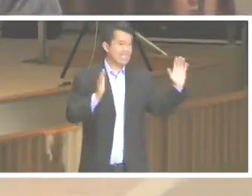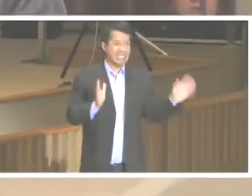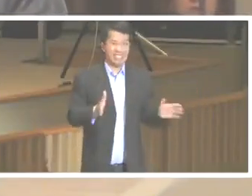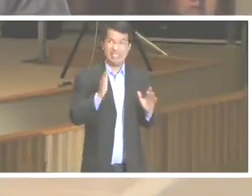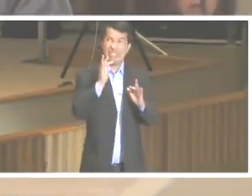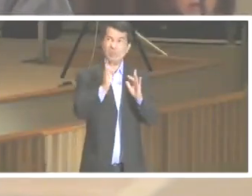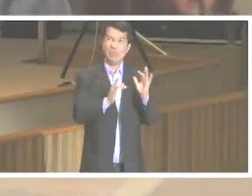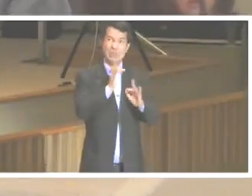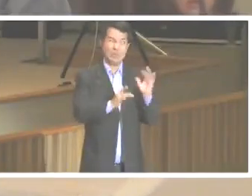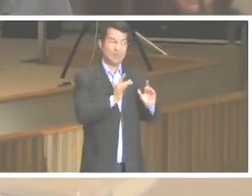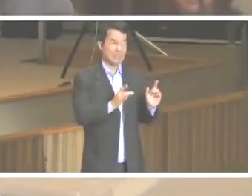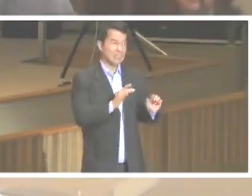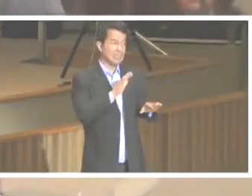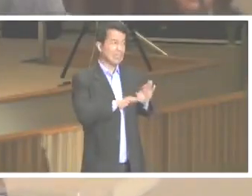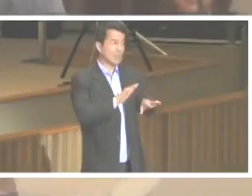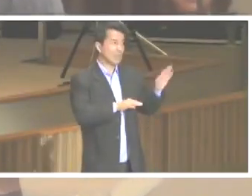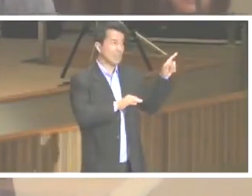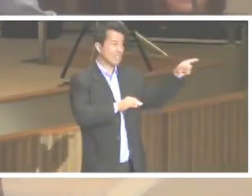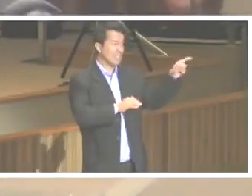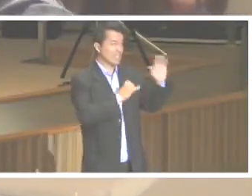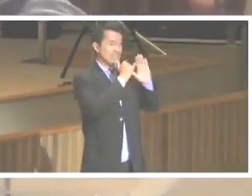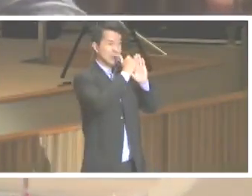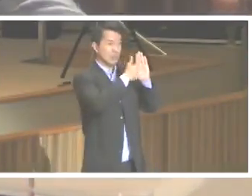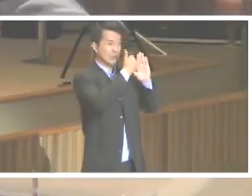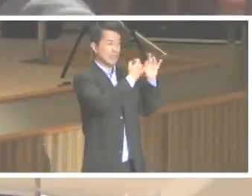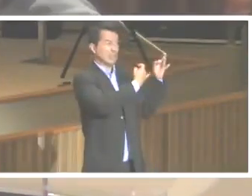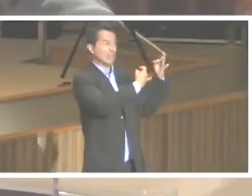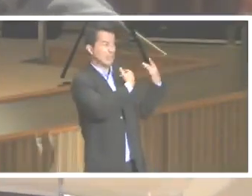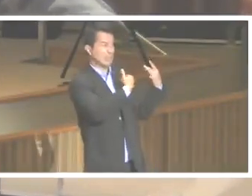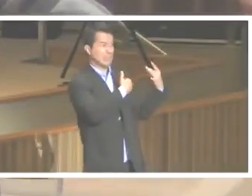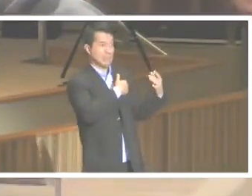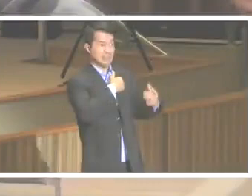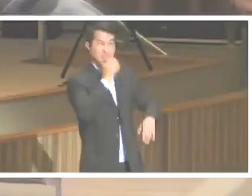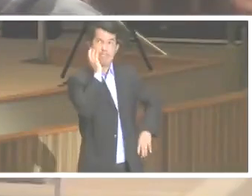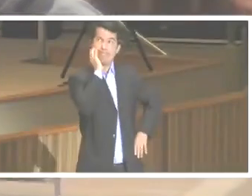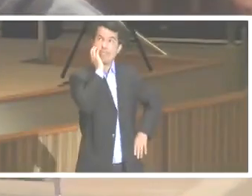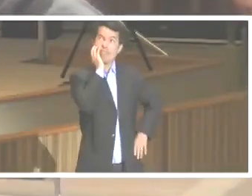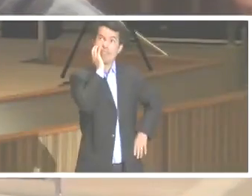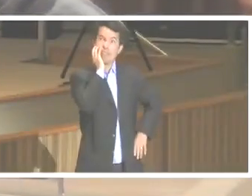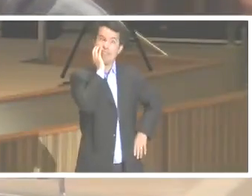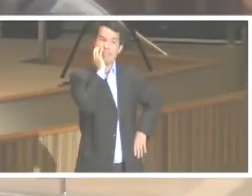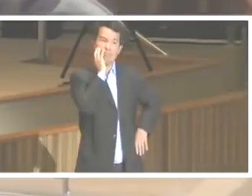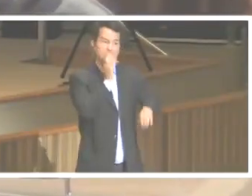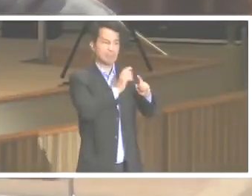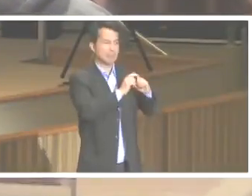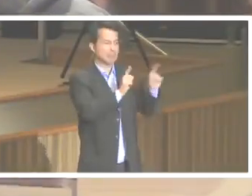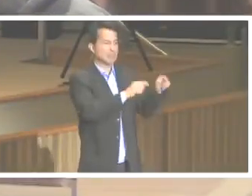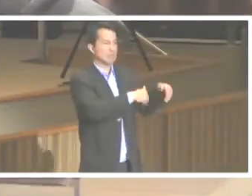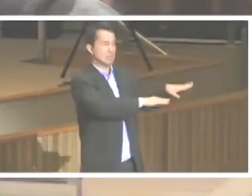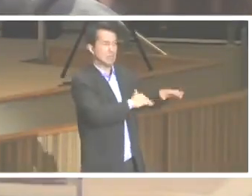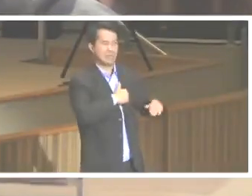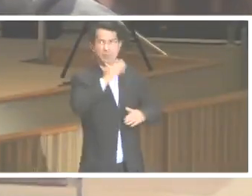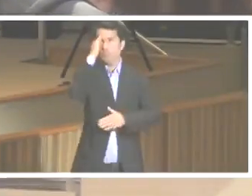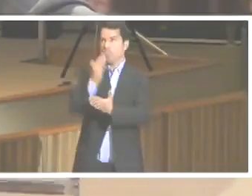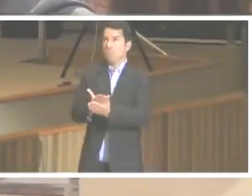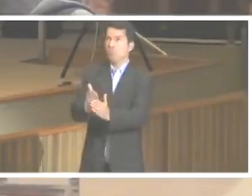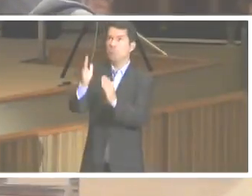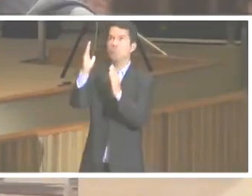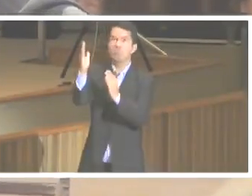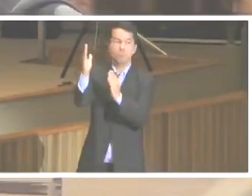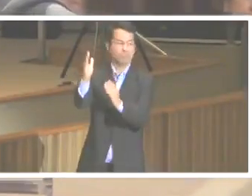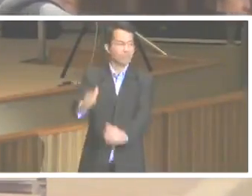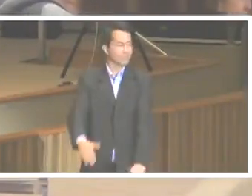provavelmente não aceitaria a sua gravidez que fosse uma concepção virginal